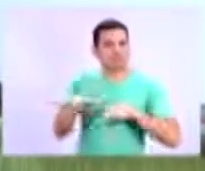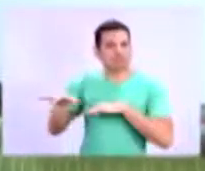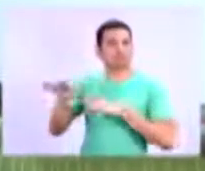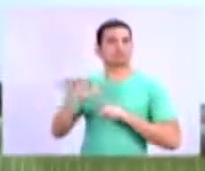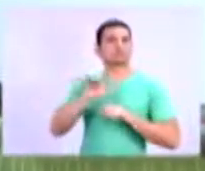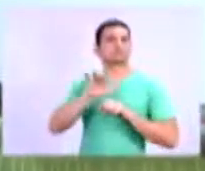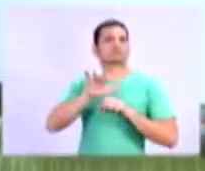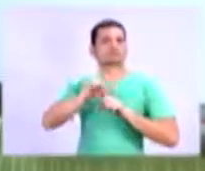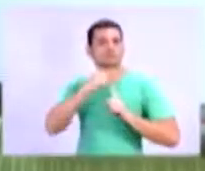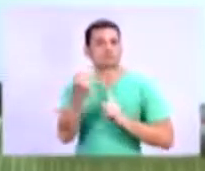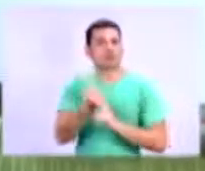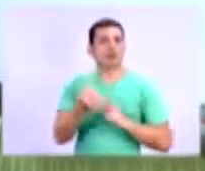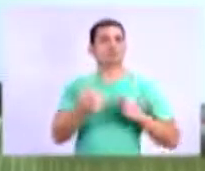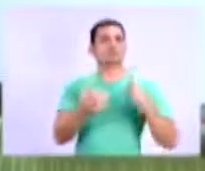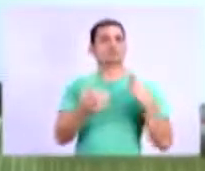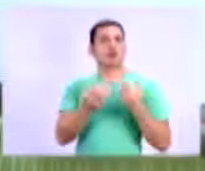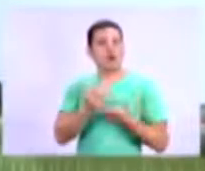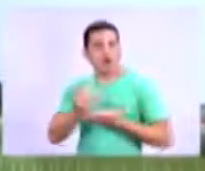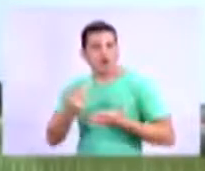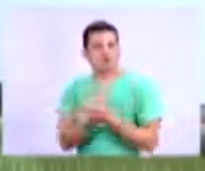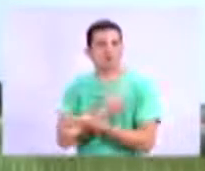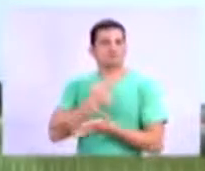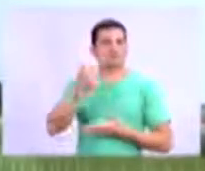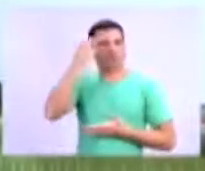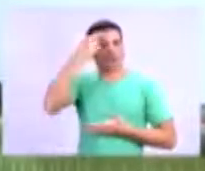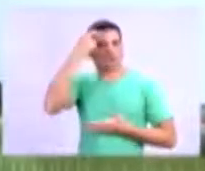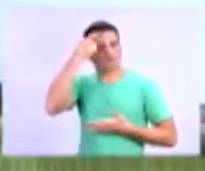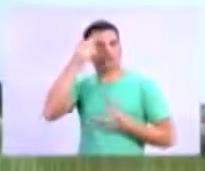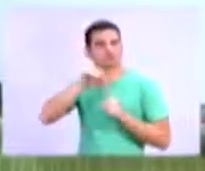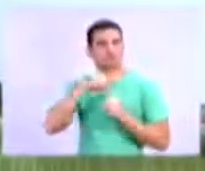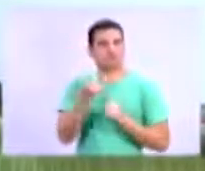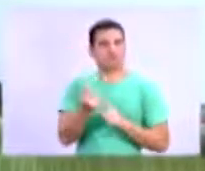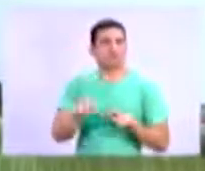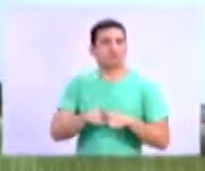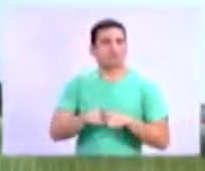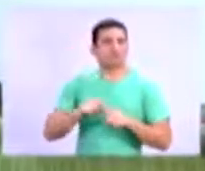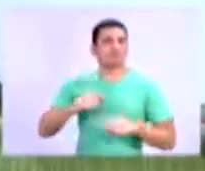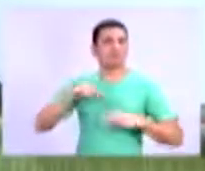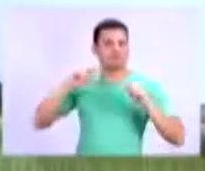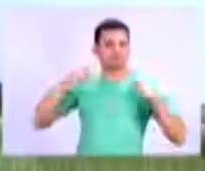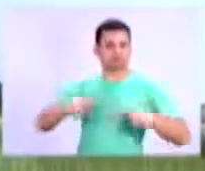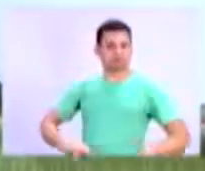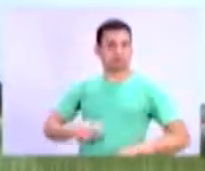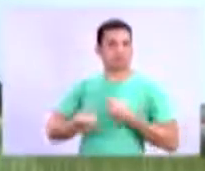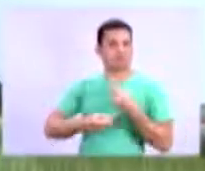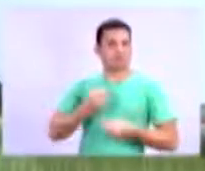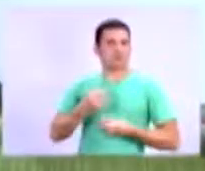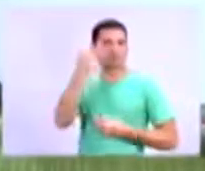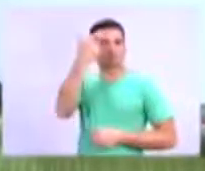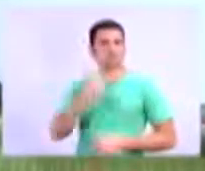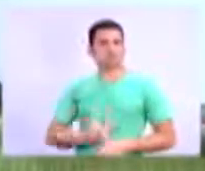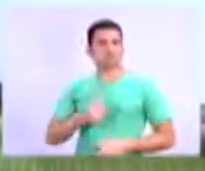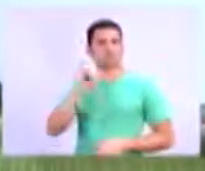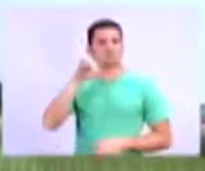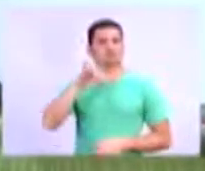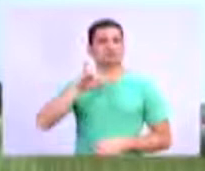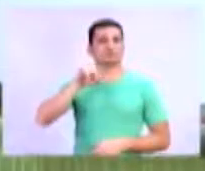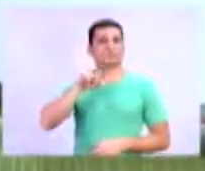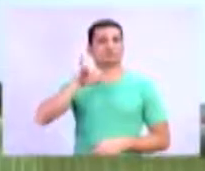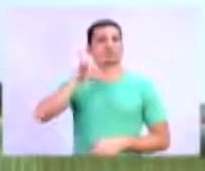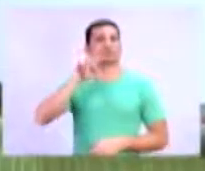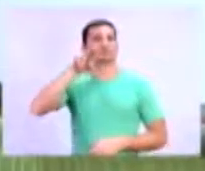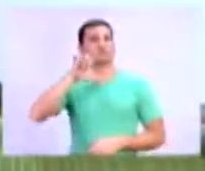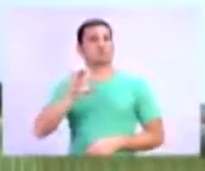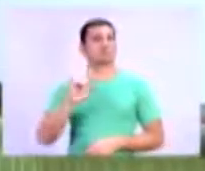partir de uma consciência social e a partir da minha conduta como indivíduo, né? Como indivíduo, o que eu devo fazer, o